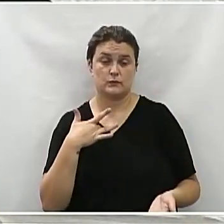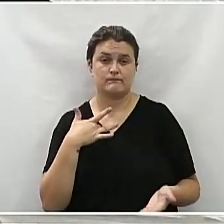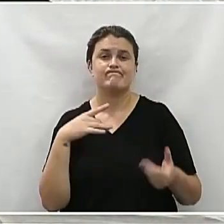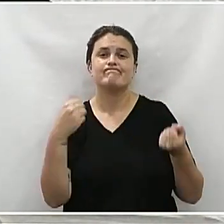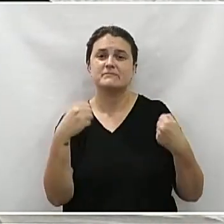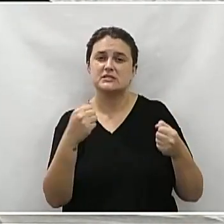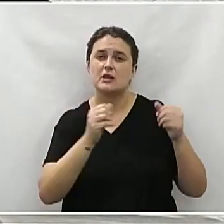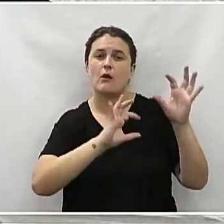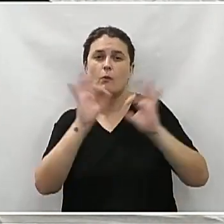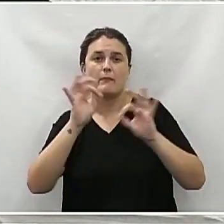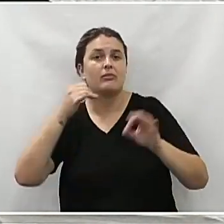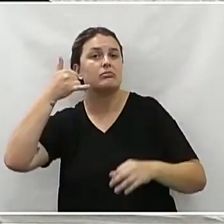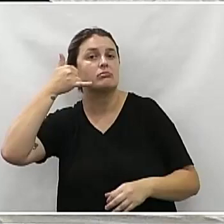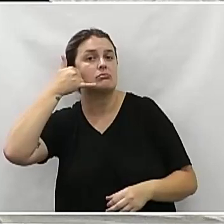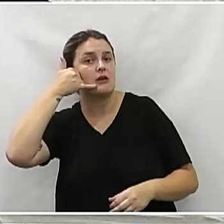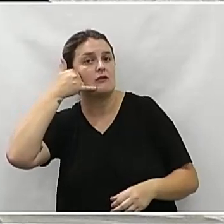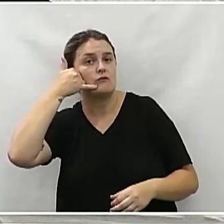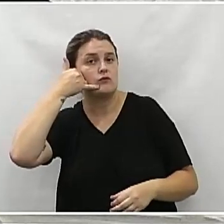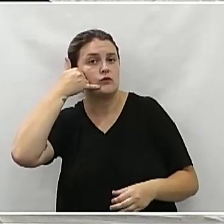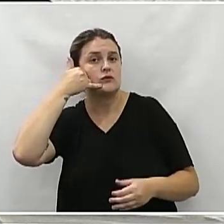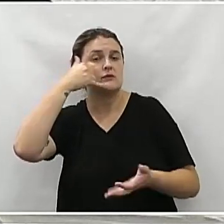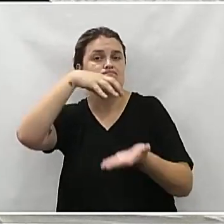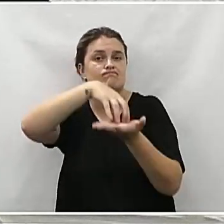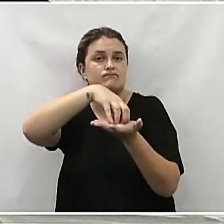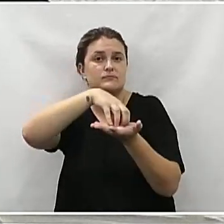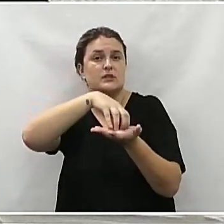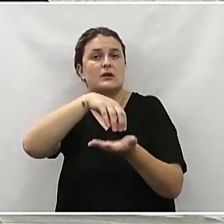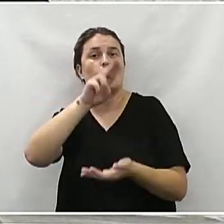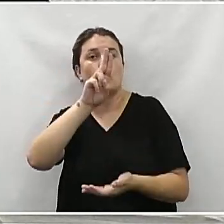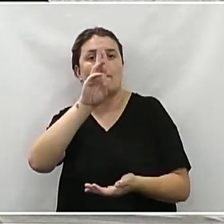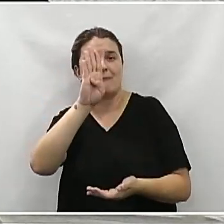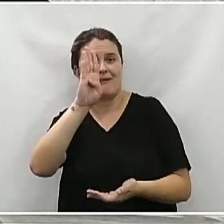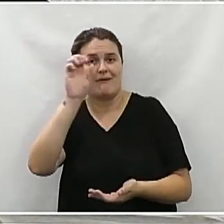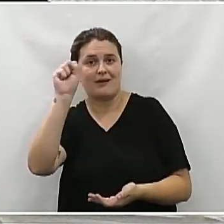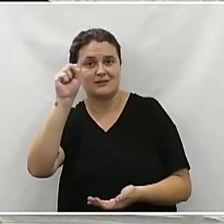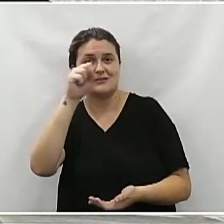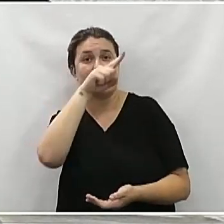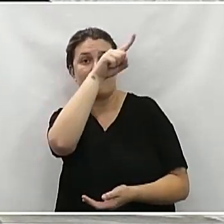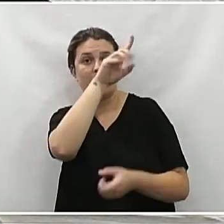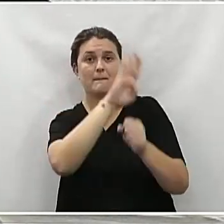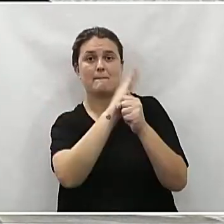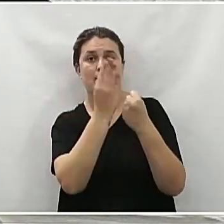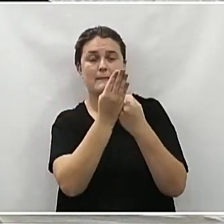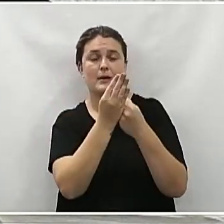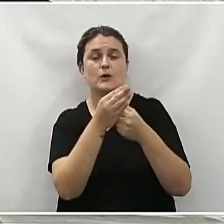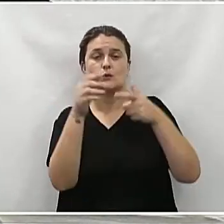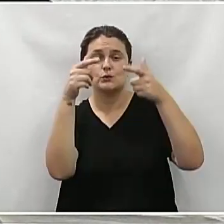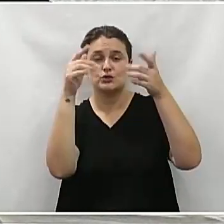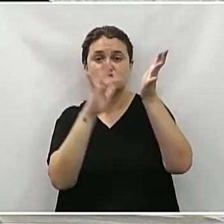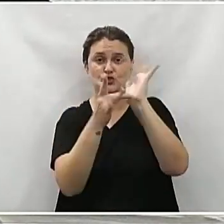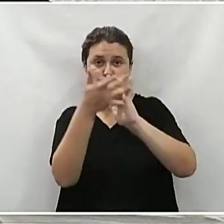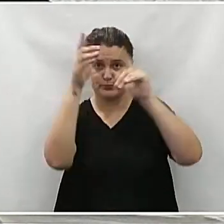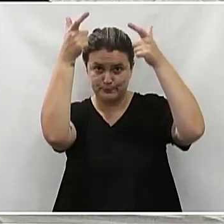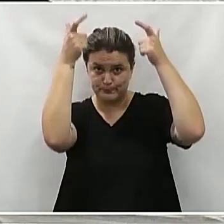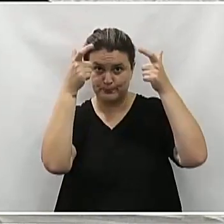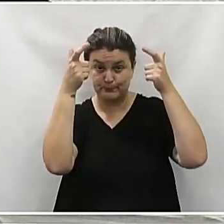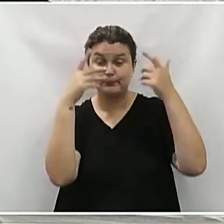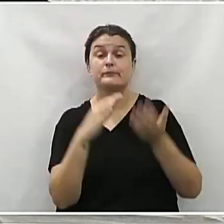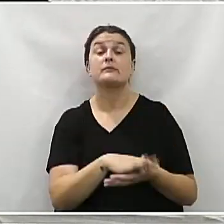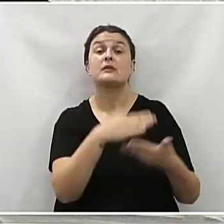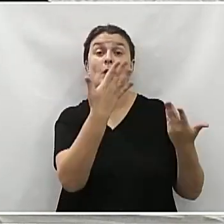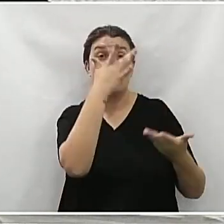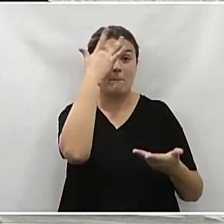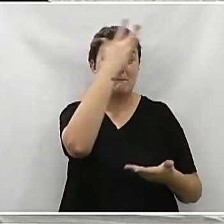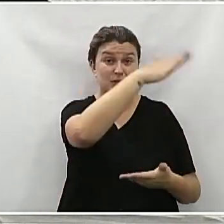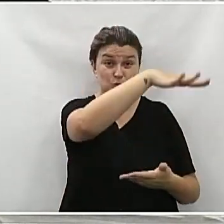possam arrumar o telefone fixo da UBS do bairro Cristo Rei. Justificativa. Nosso mandato foi procurado por moradores que